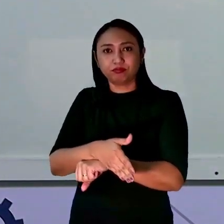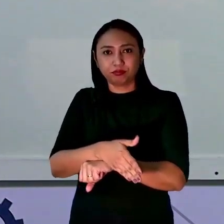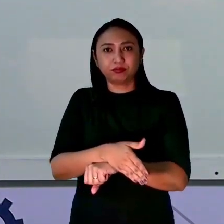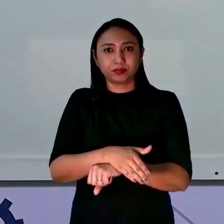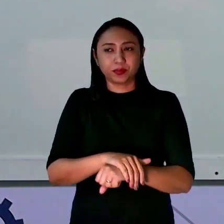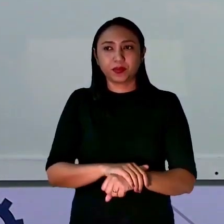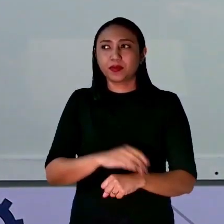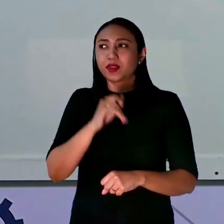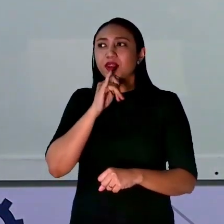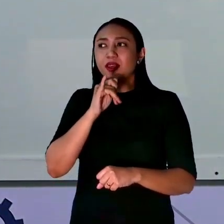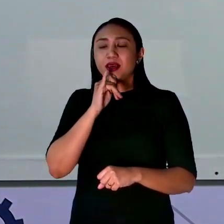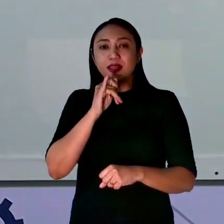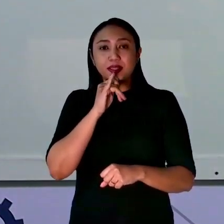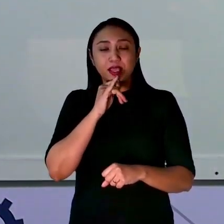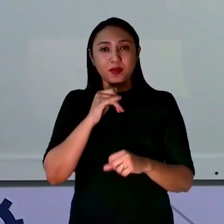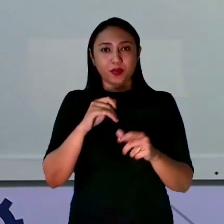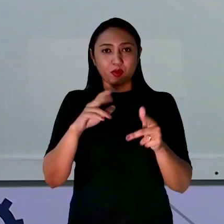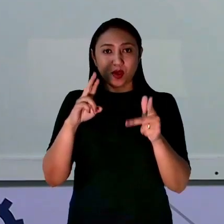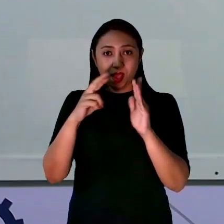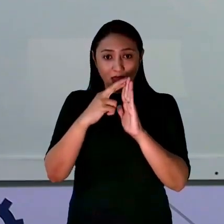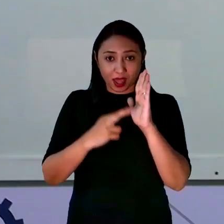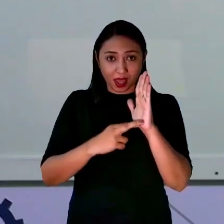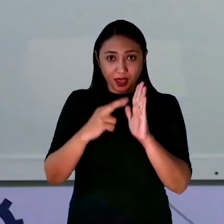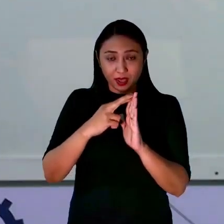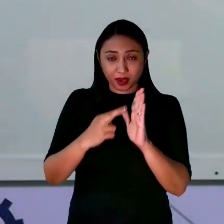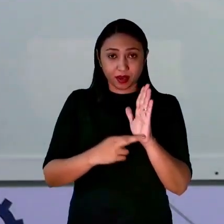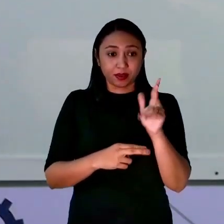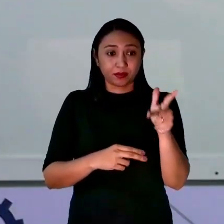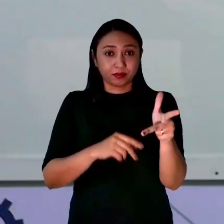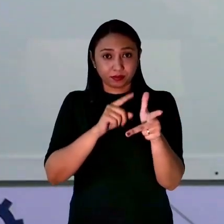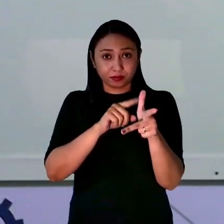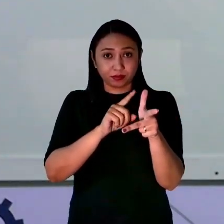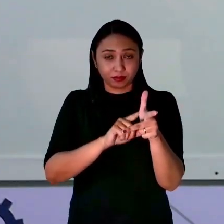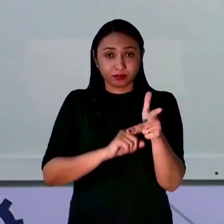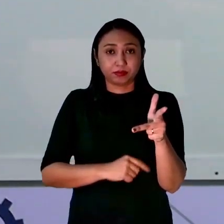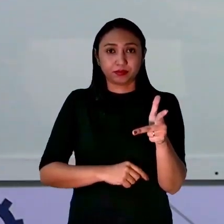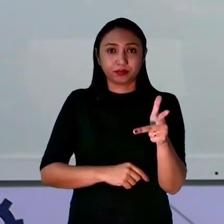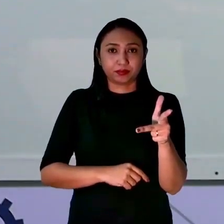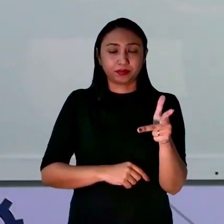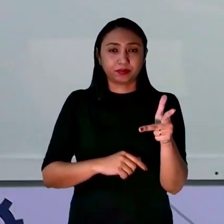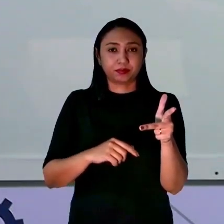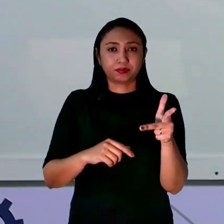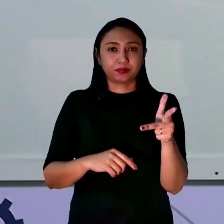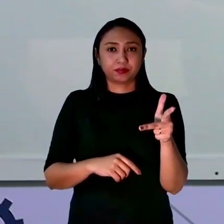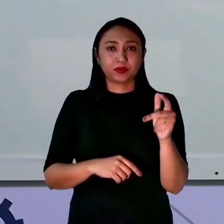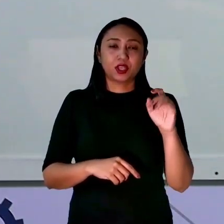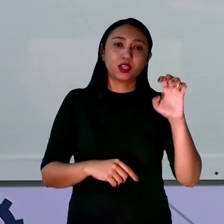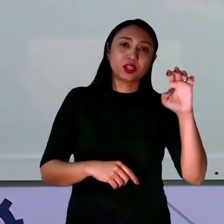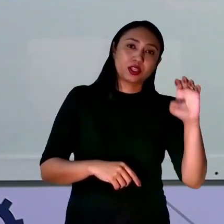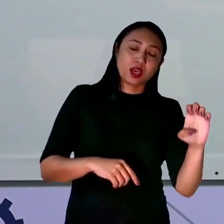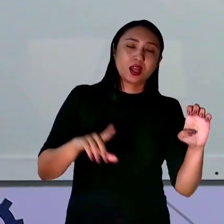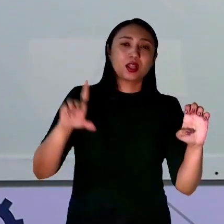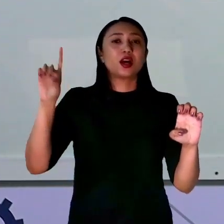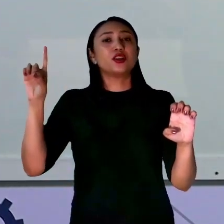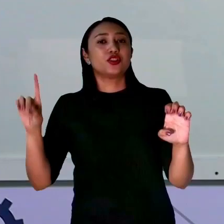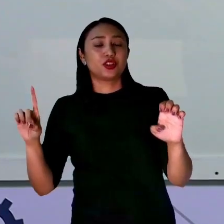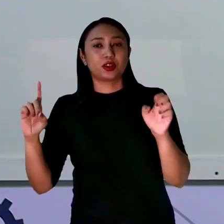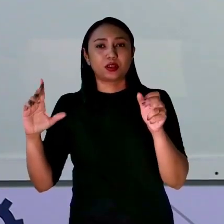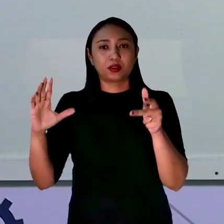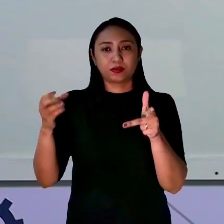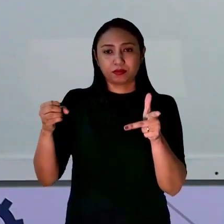seguinte, sentido é dado pela regra da mão esquerda ou regra, que a gente chama para você